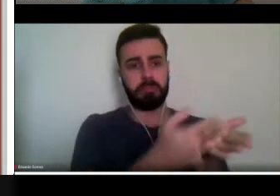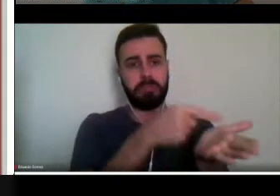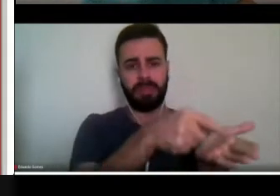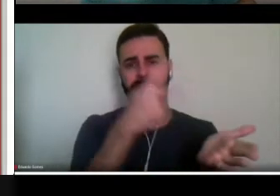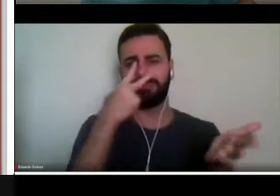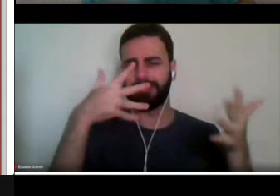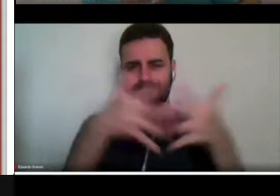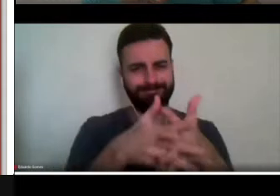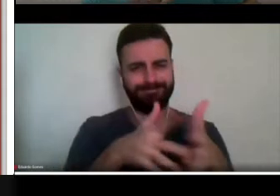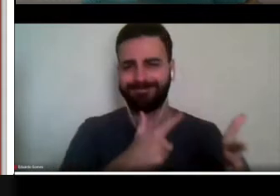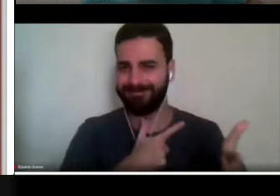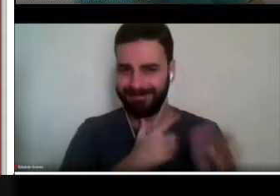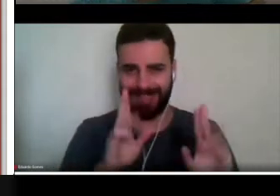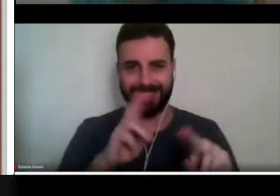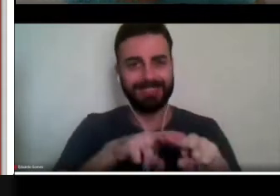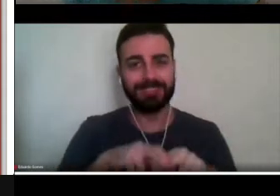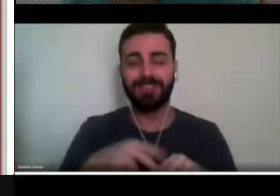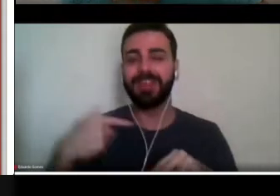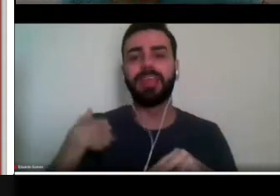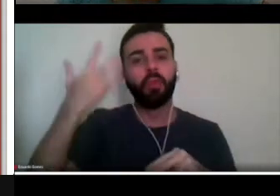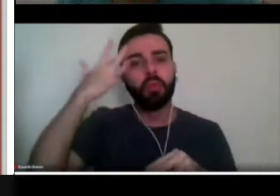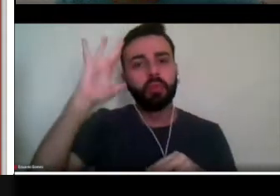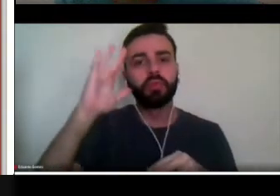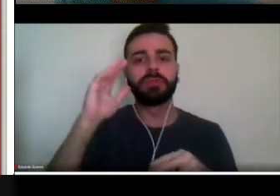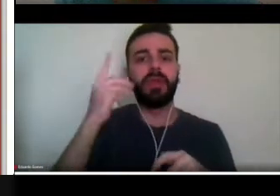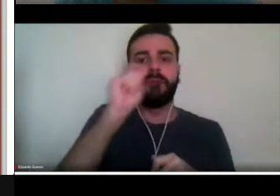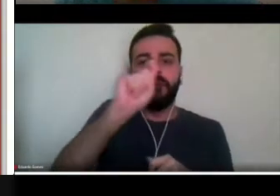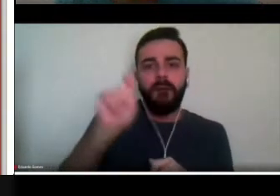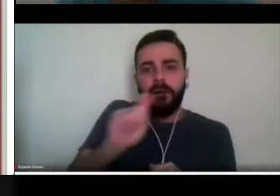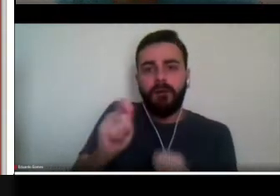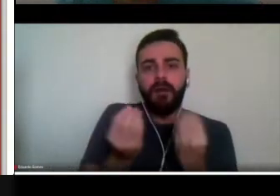com esse negócio aqui, mas eu vou aprender. Tá bom?